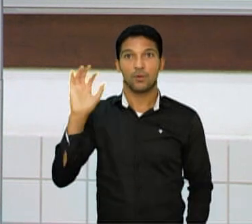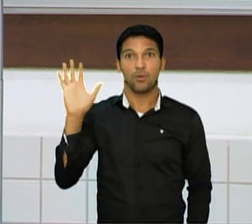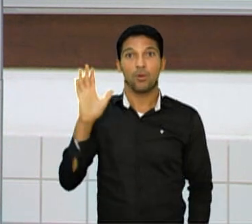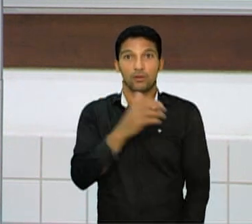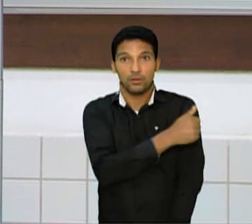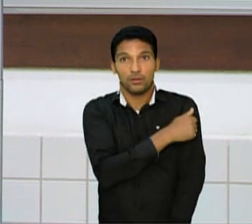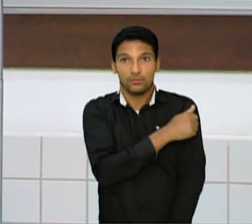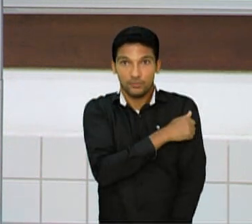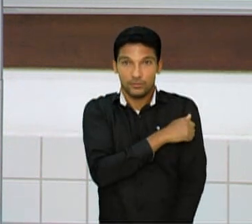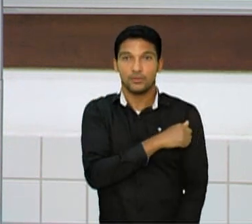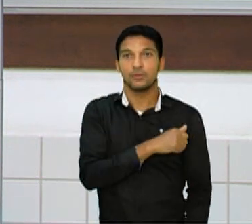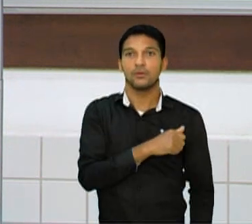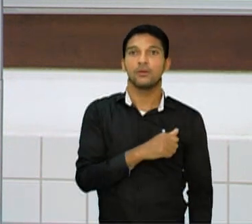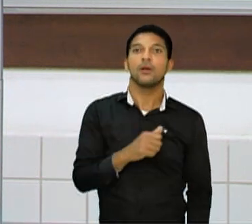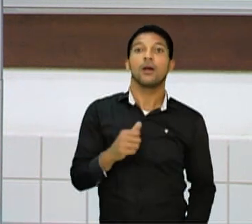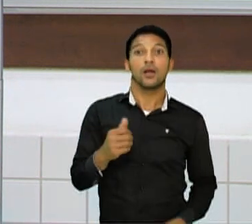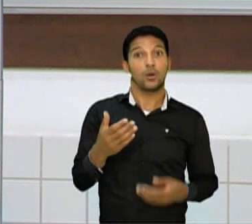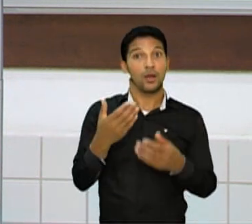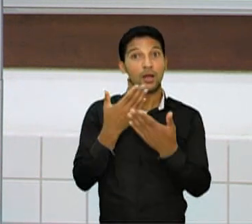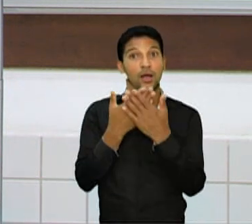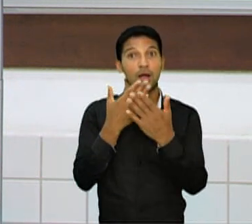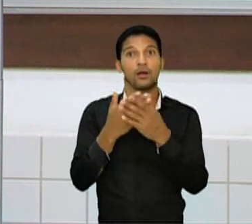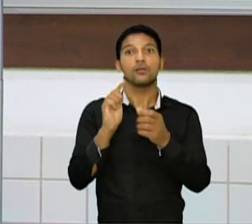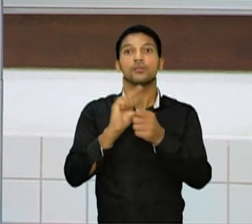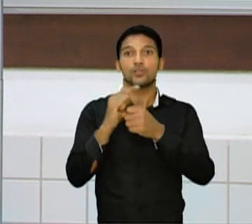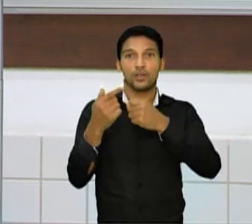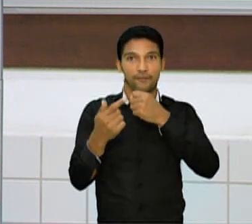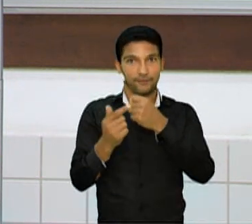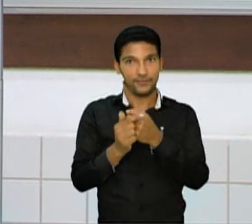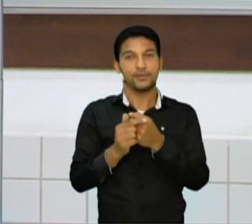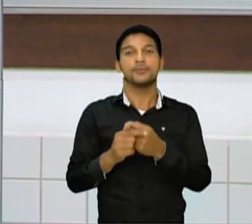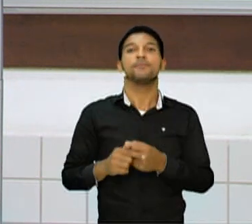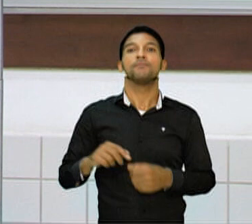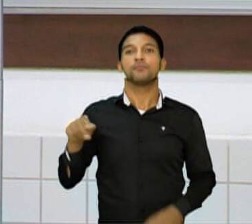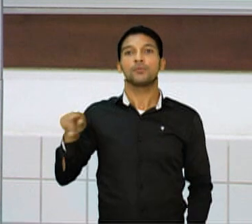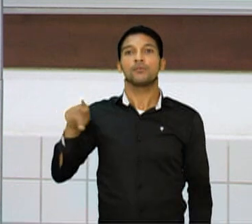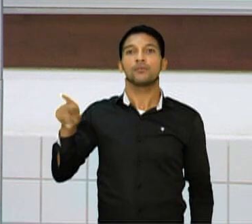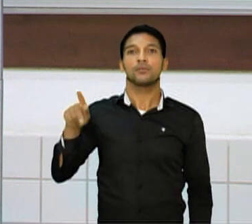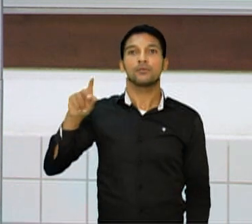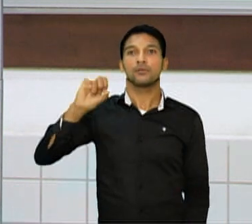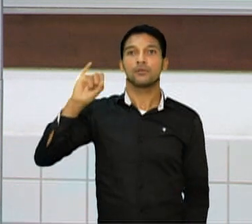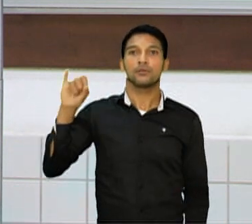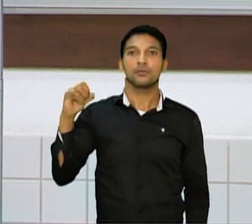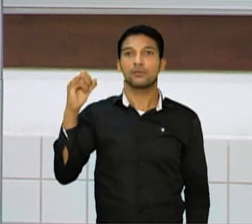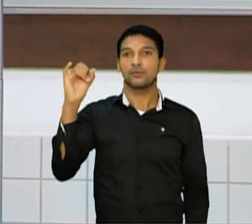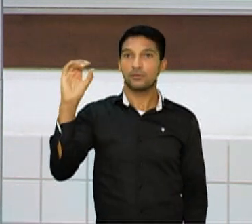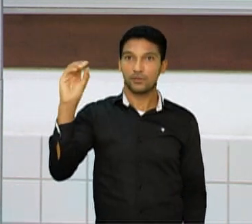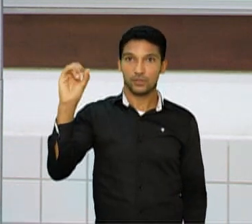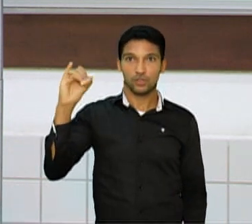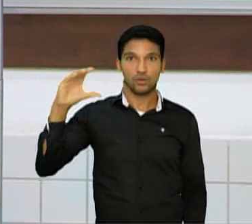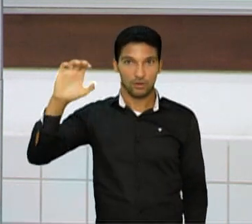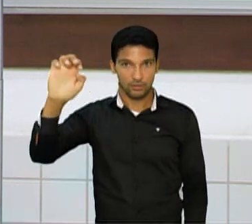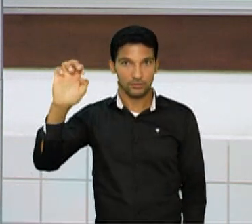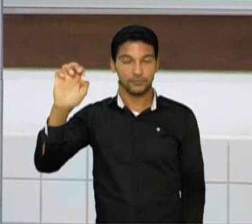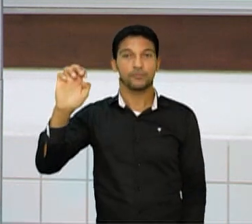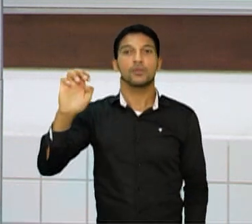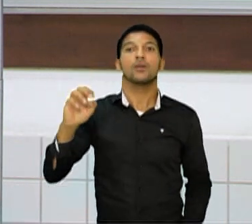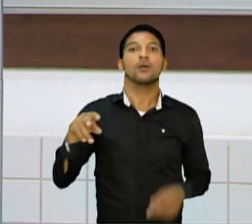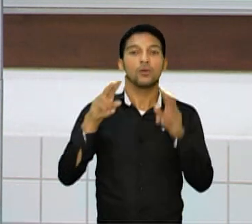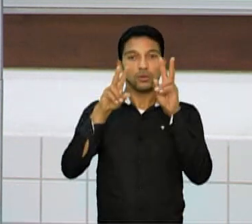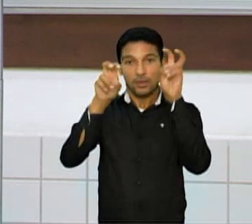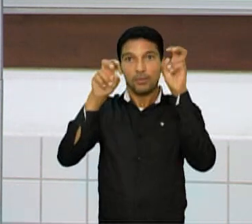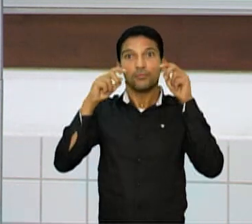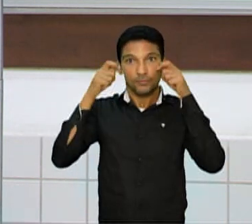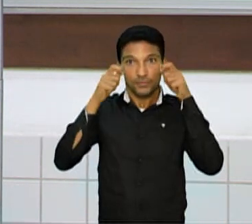alunos, estamos aqui para mais um encontro em geografia. Meu nome é Joyce. O nosso tema hoje é bem pertinente, muito interessante, mas antes de